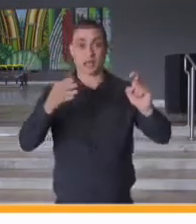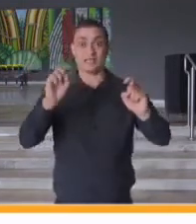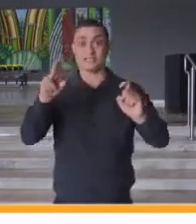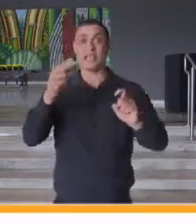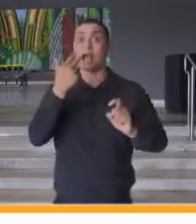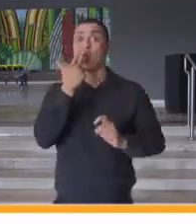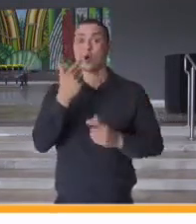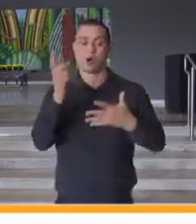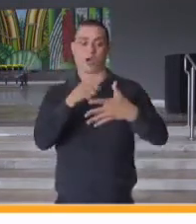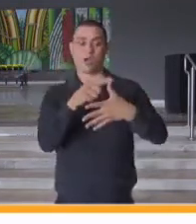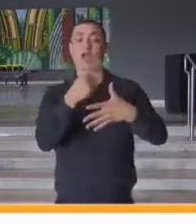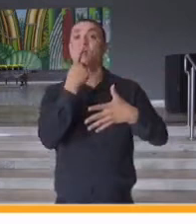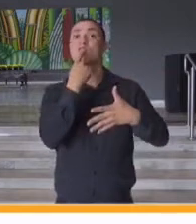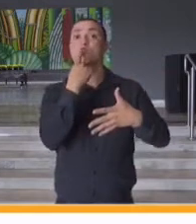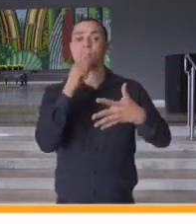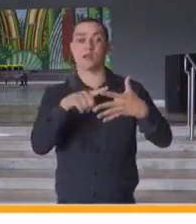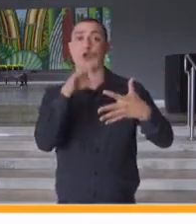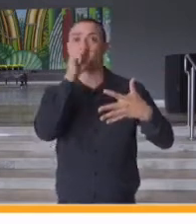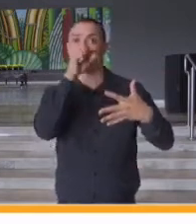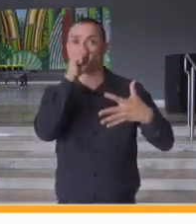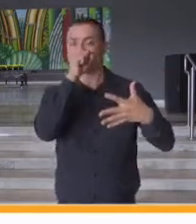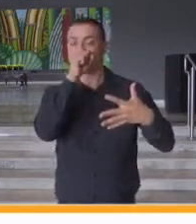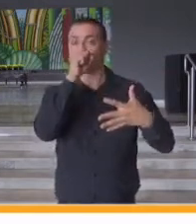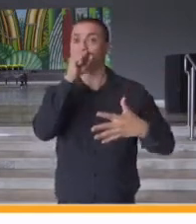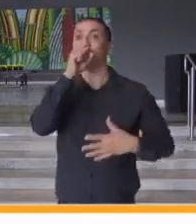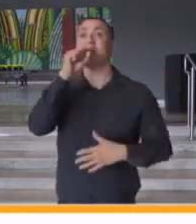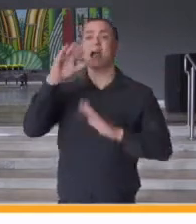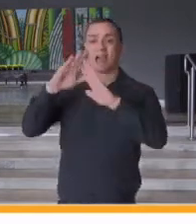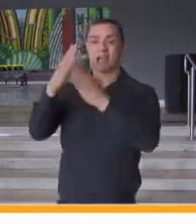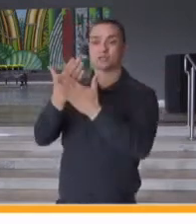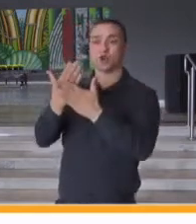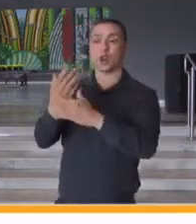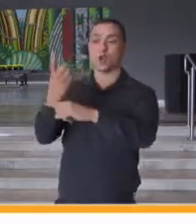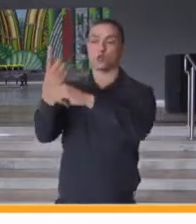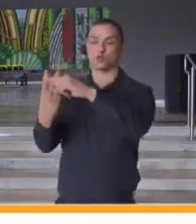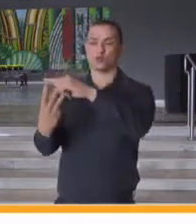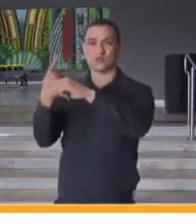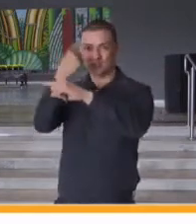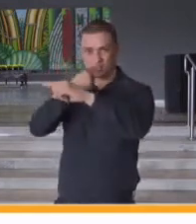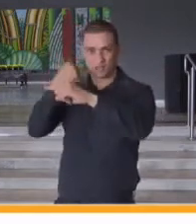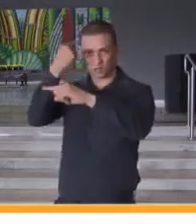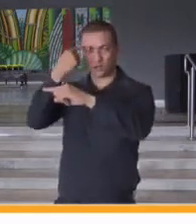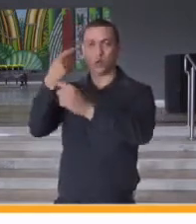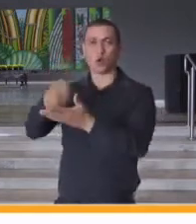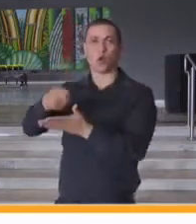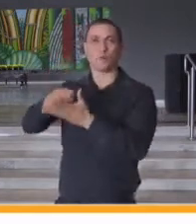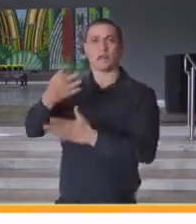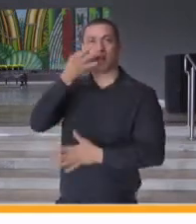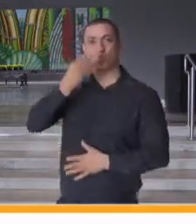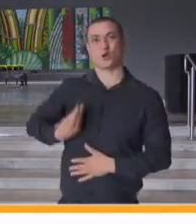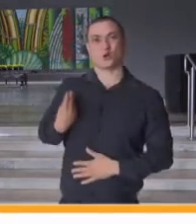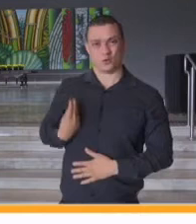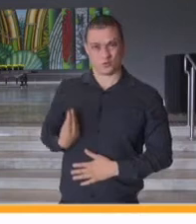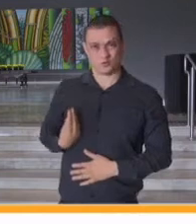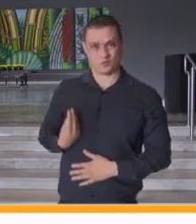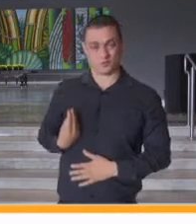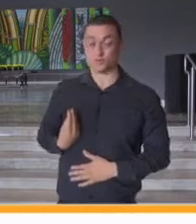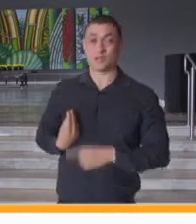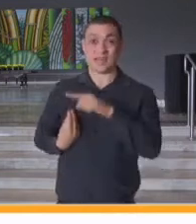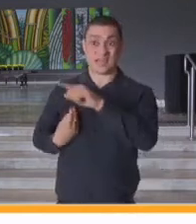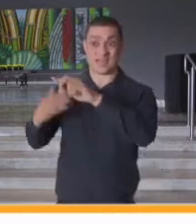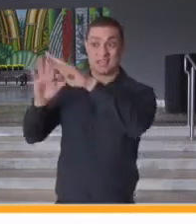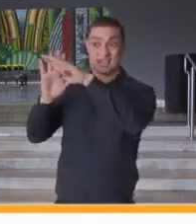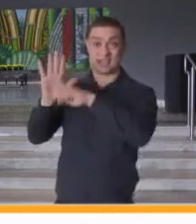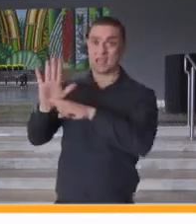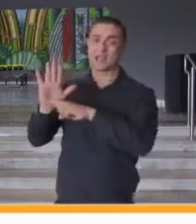vermelha e na bandeira laranja, 1/3 do tempo deveria ser obrigatoriamente presencial. Esta regra